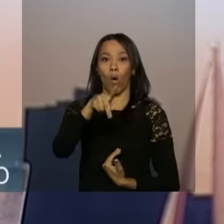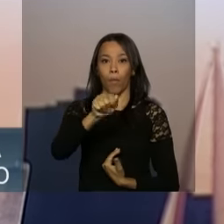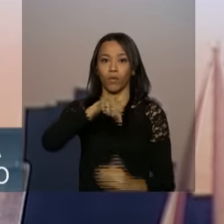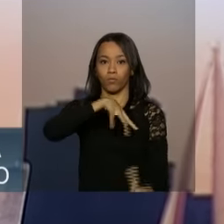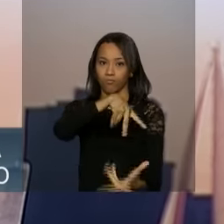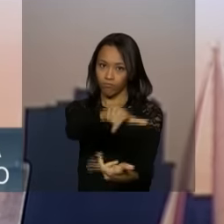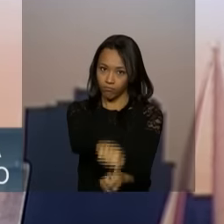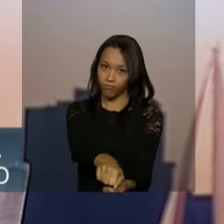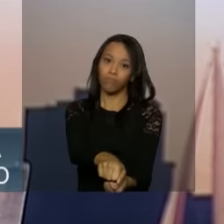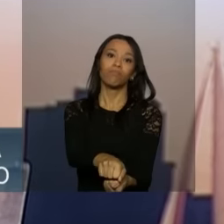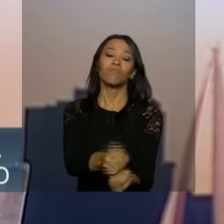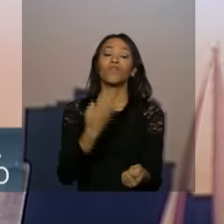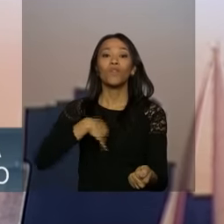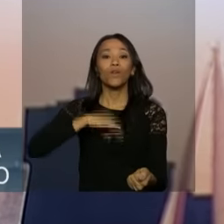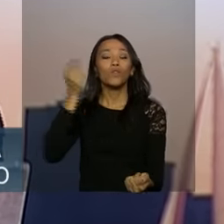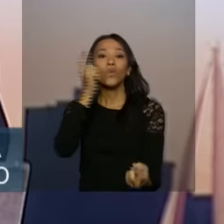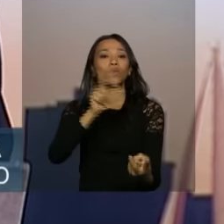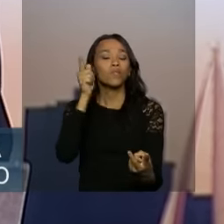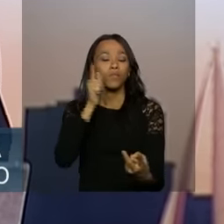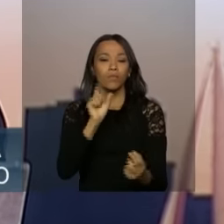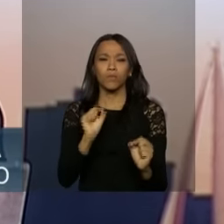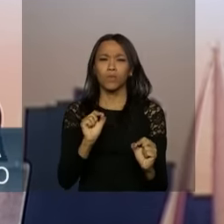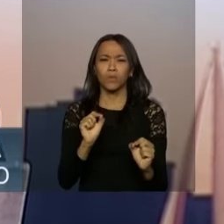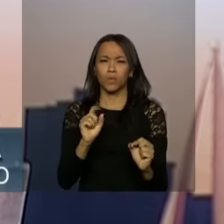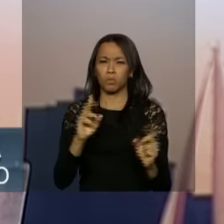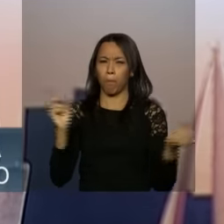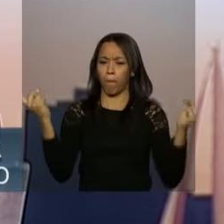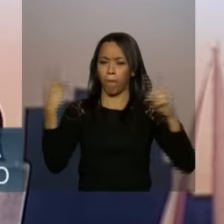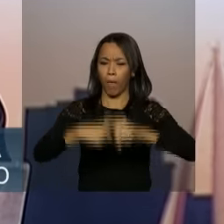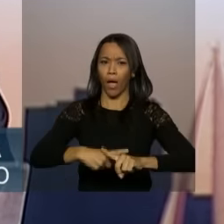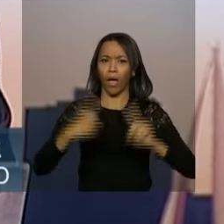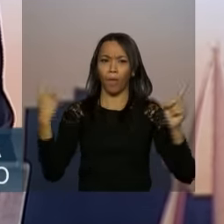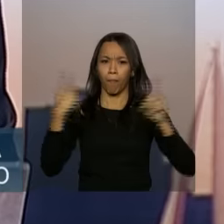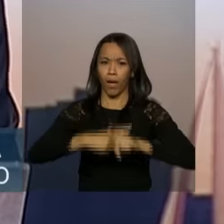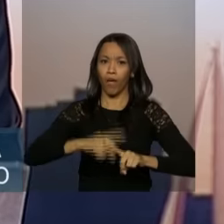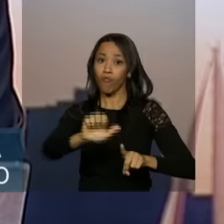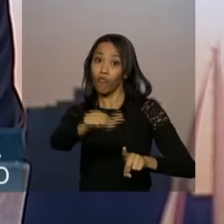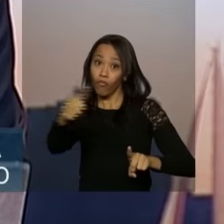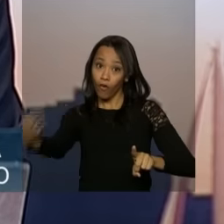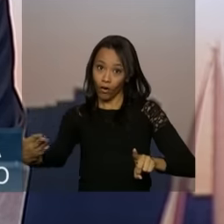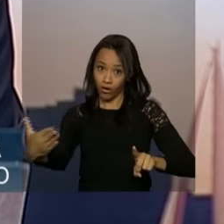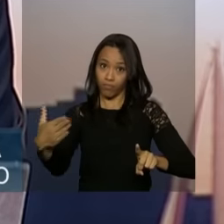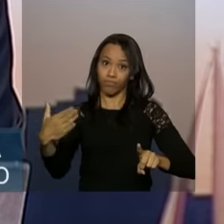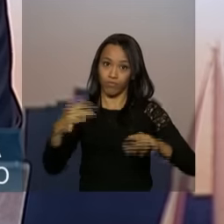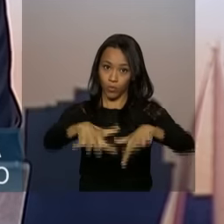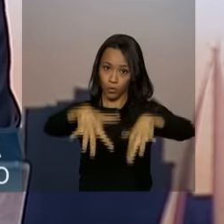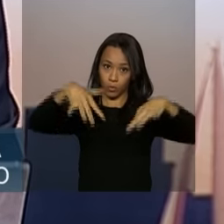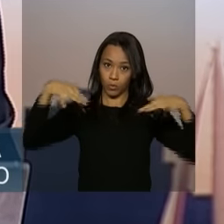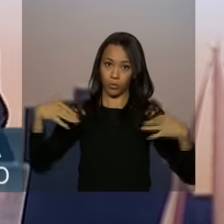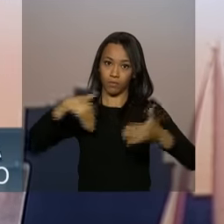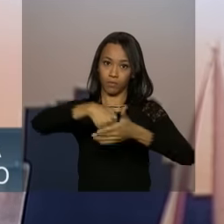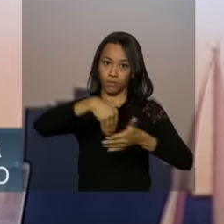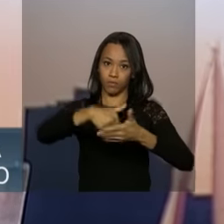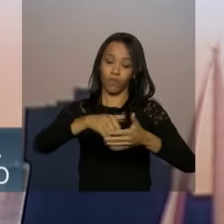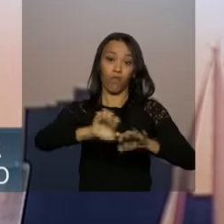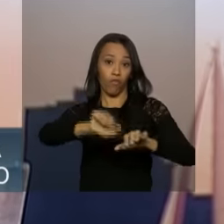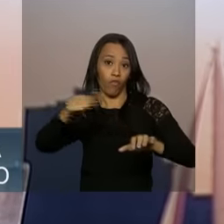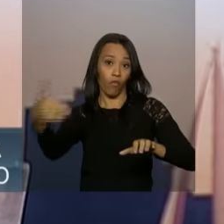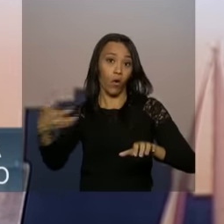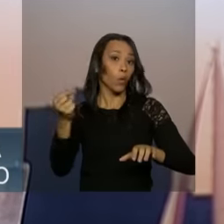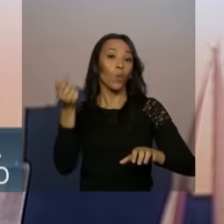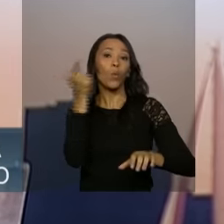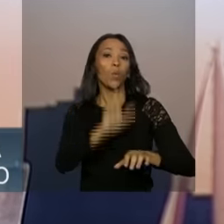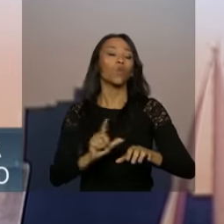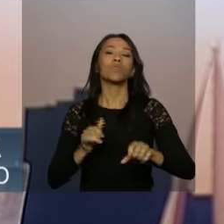ganhamos todas as competições fora do estádio. Nós ganhamos a competição de